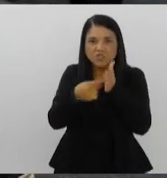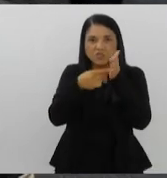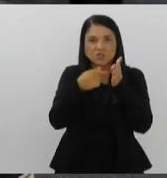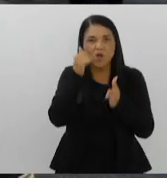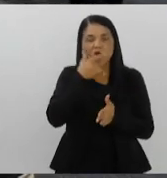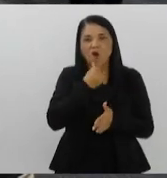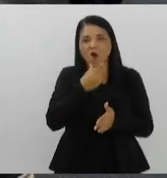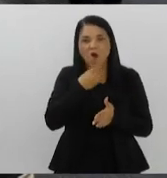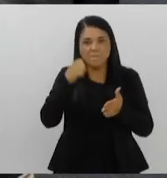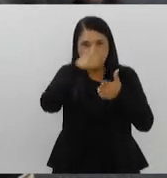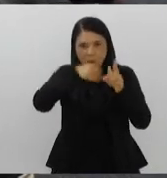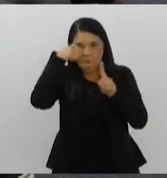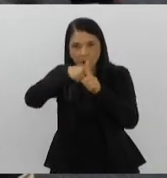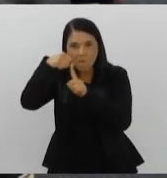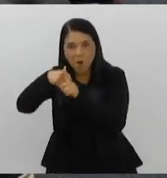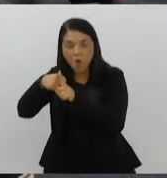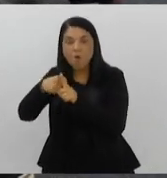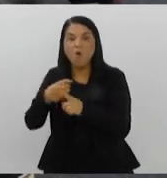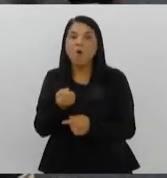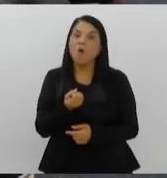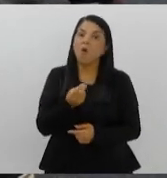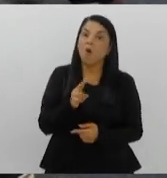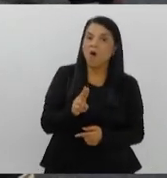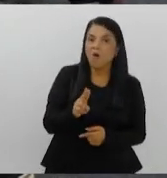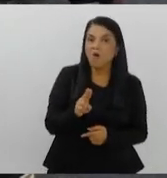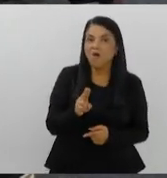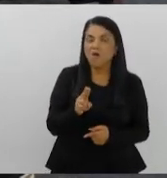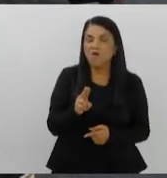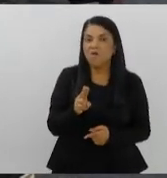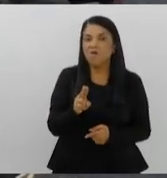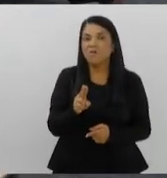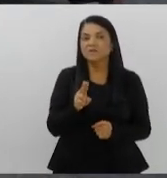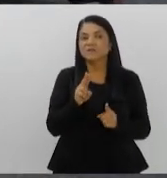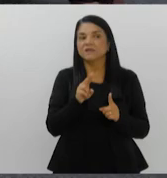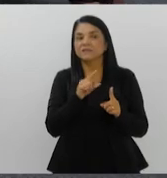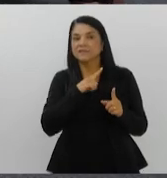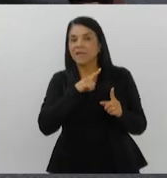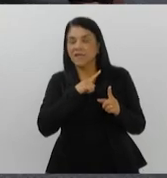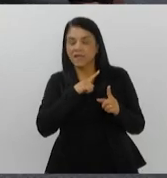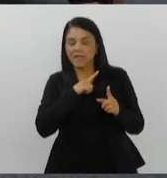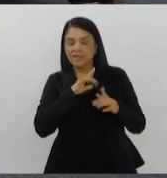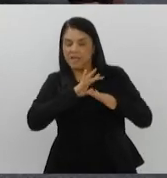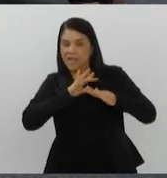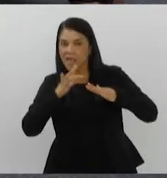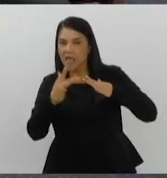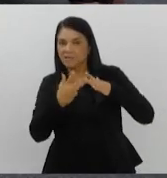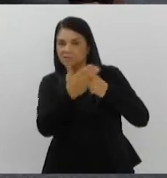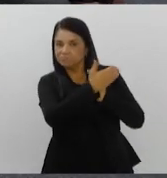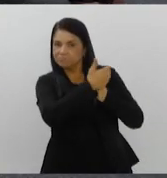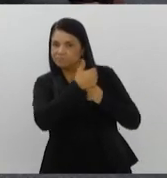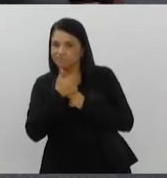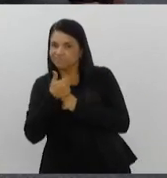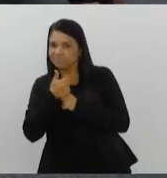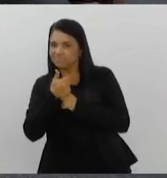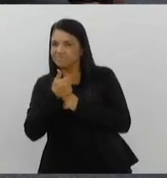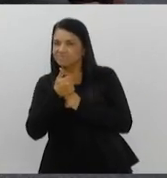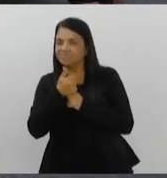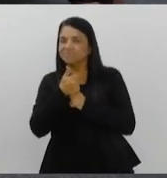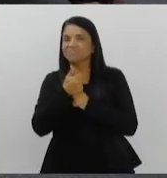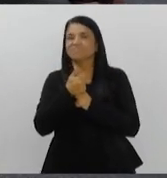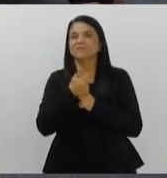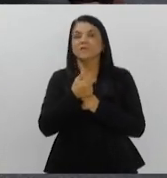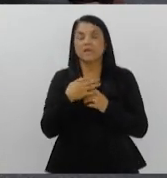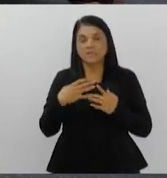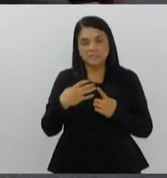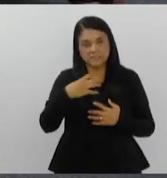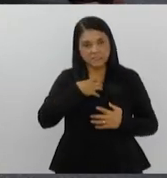homens agressores ou porque ela tem alguma rede de proteção que garanta que ela esteja segura para fazer essa